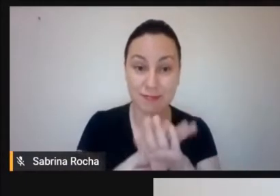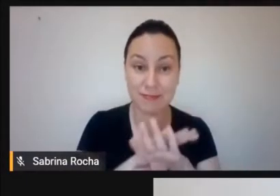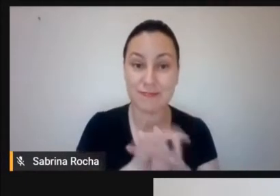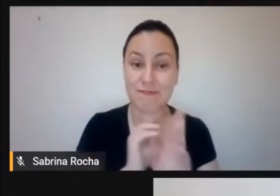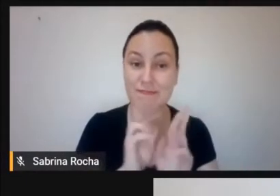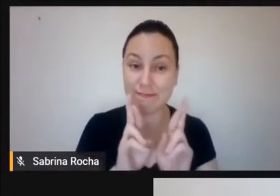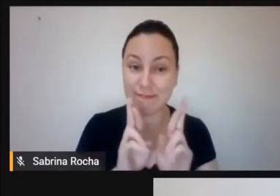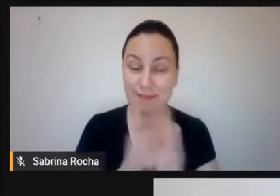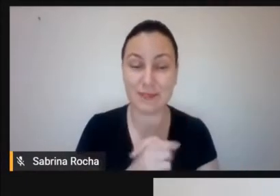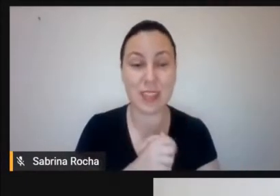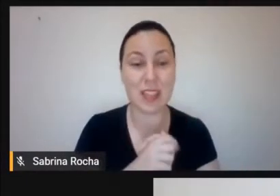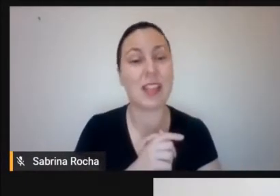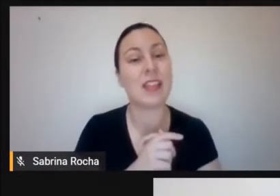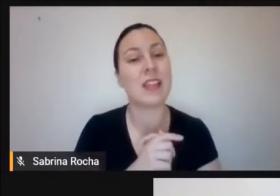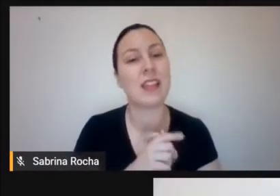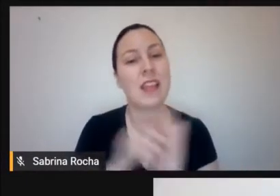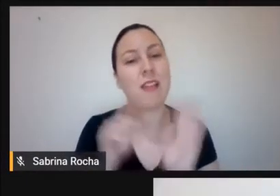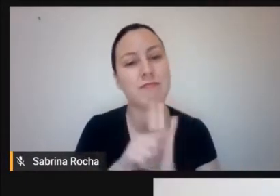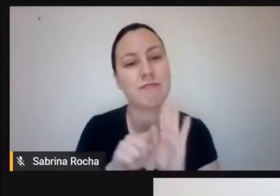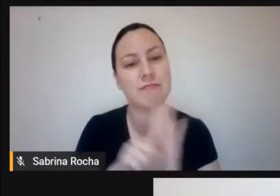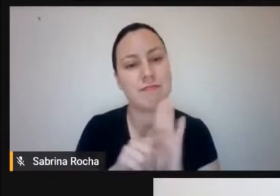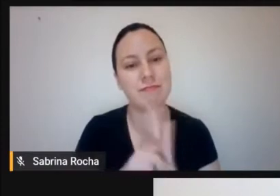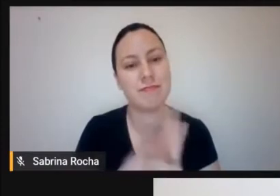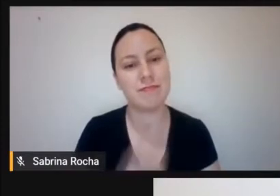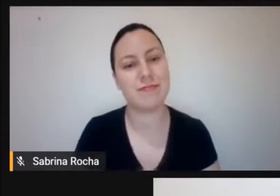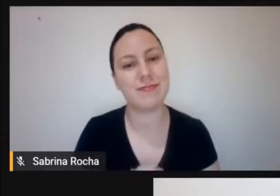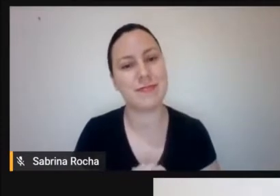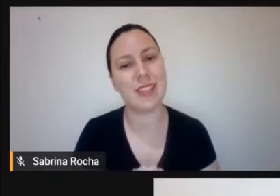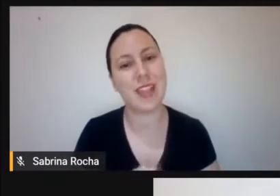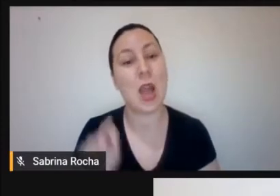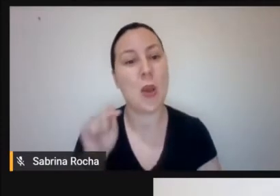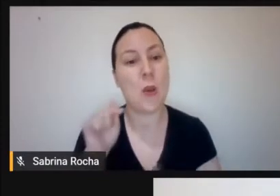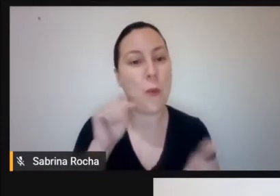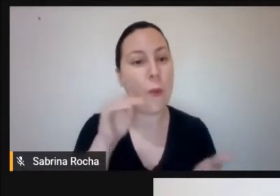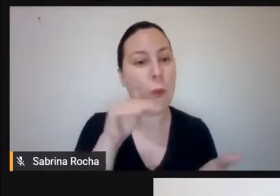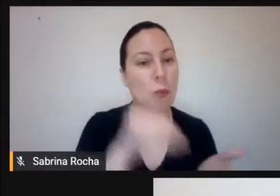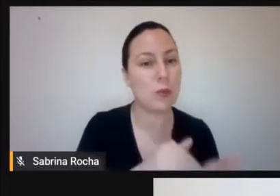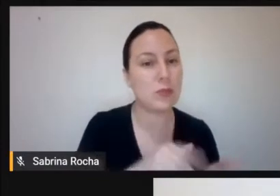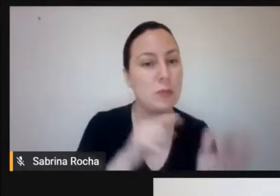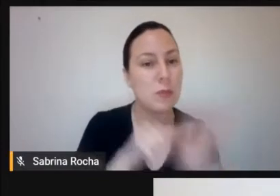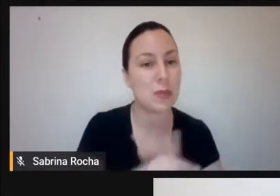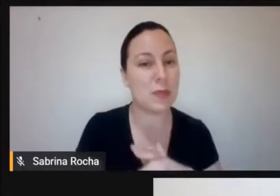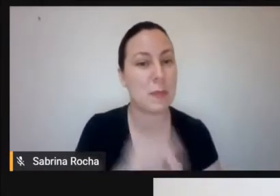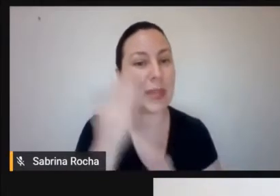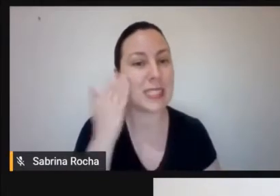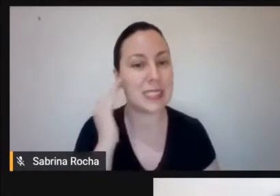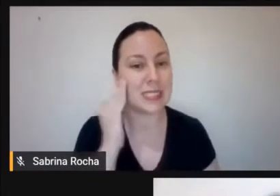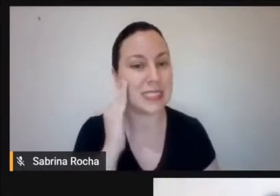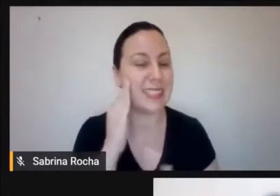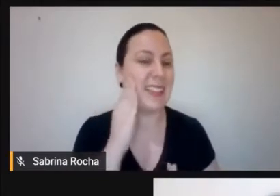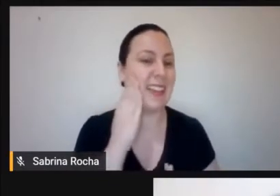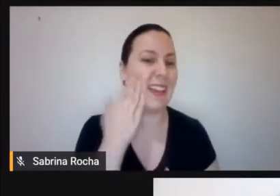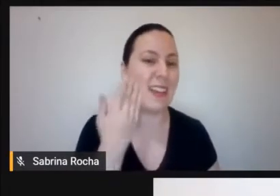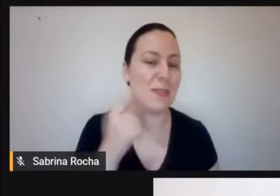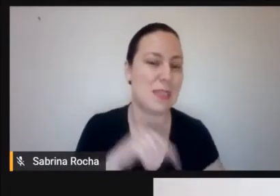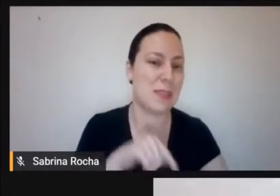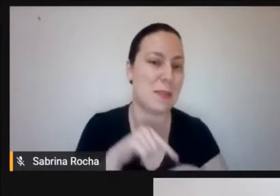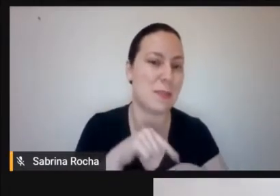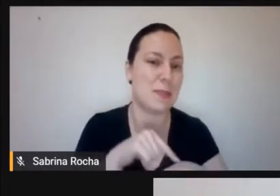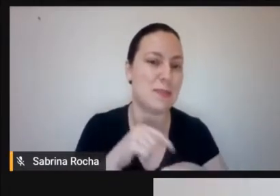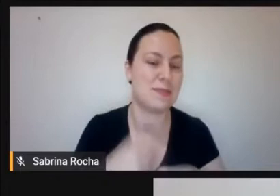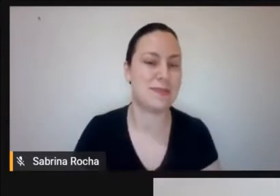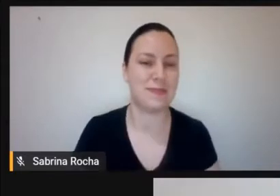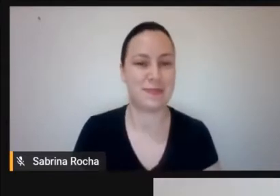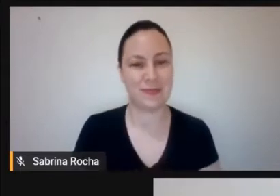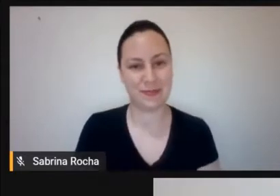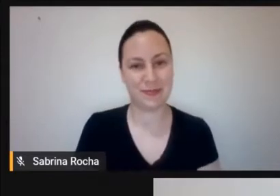aí, enquanto isso, quando for a vez da última pergunta, para a gente ter uma medida melhor aqui do nosso tempo. Começo com a